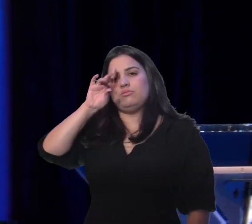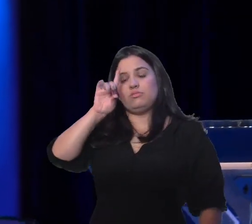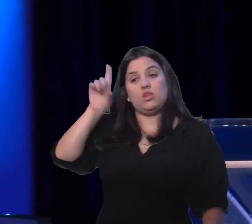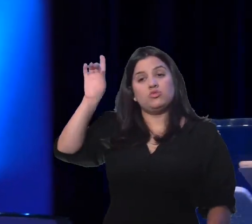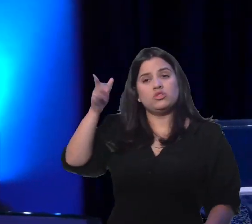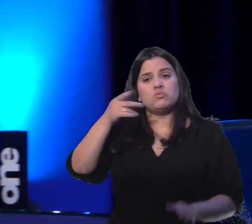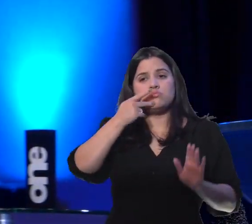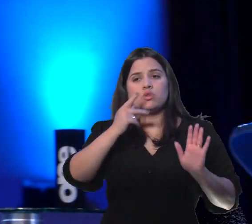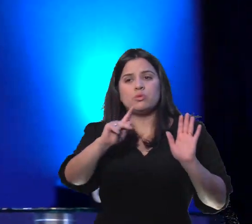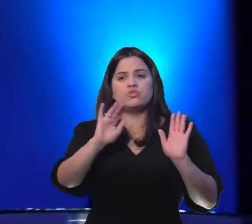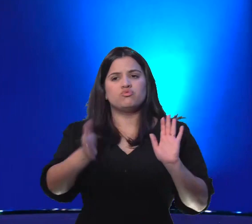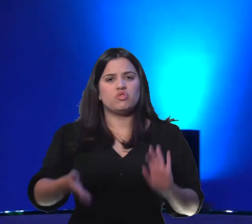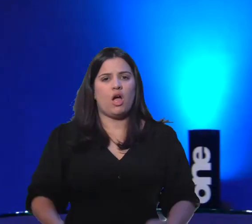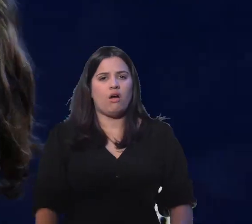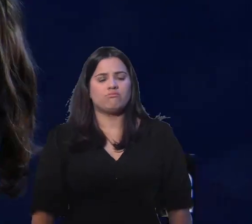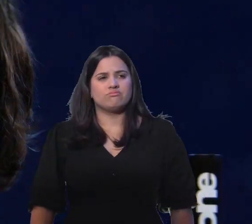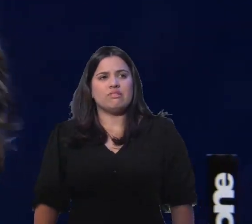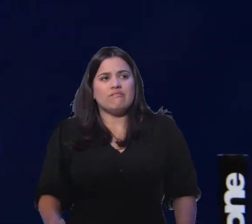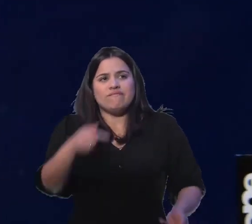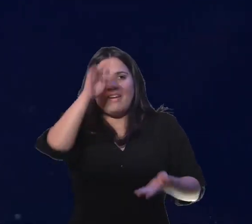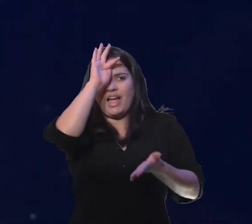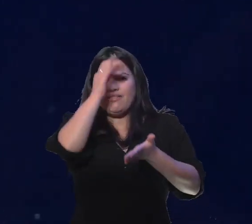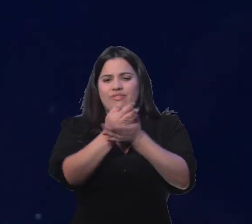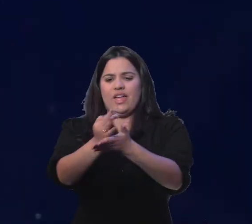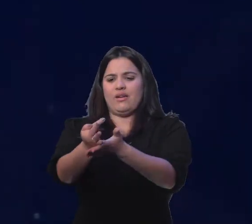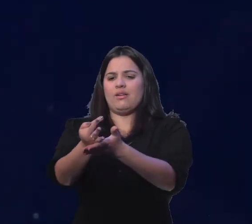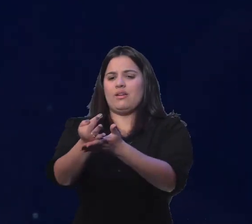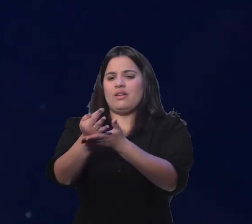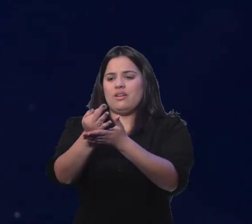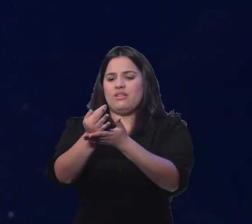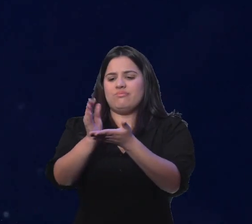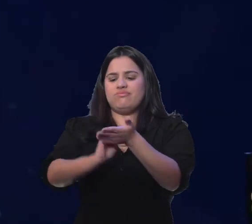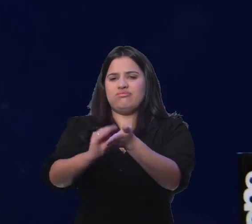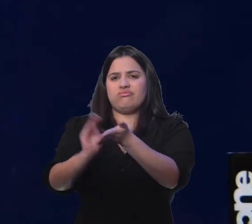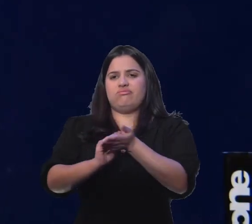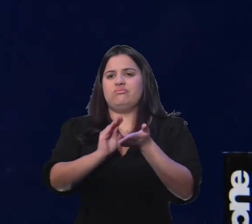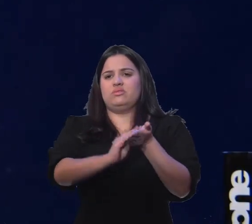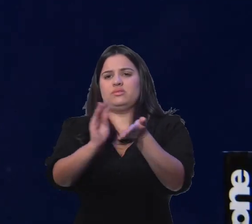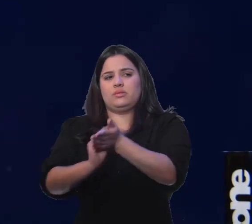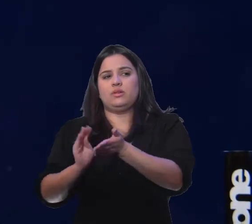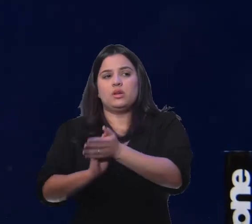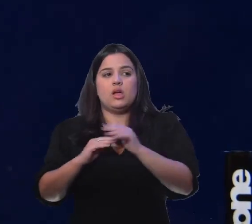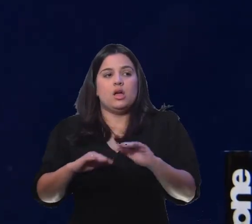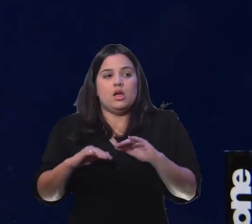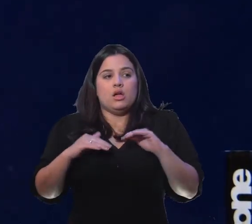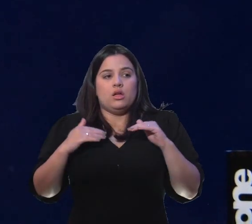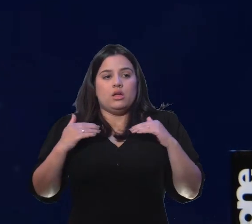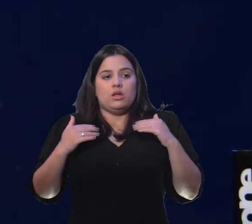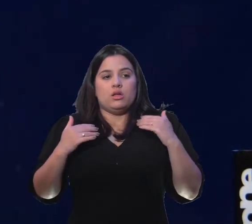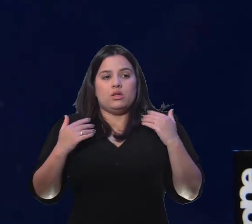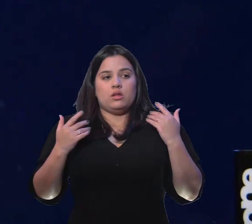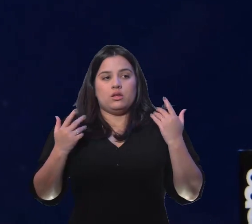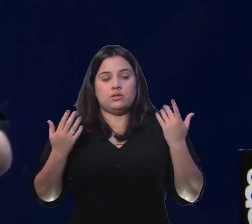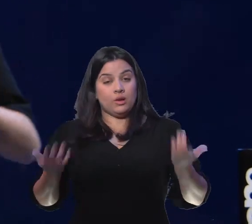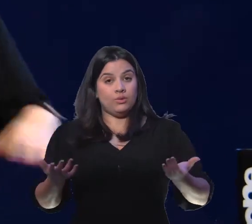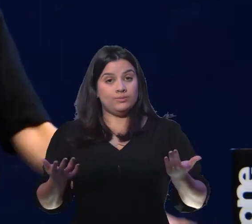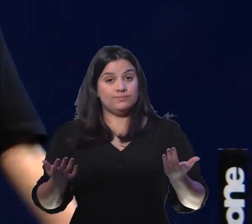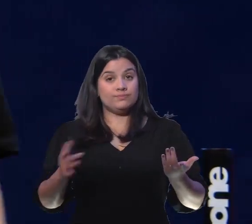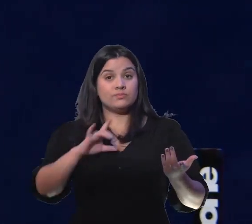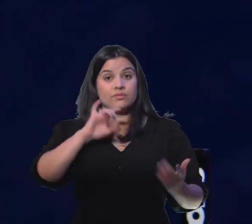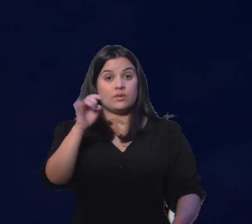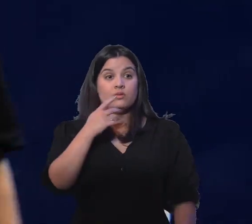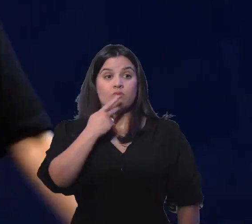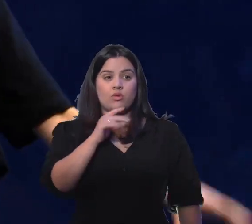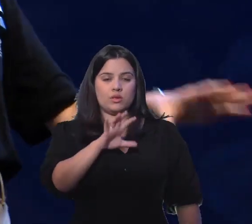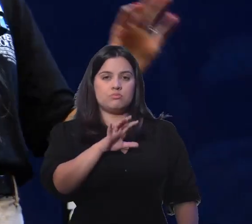que o Senhor realmente... A fé, né? Não tinha mais fé ali no coração deles, no caso. Então, Deus ficou irado com eles, falou, eu vou destruir